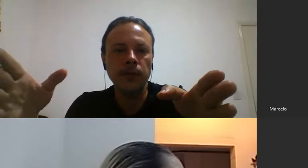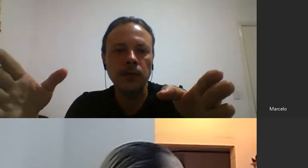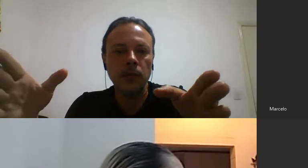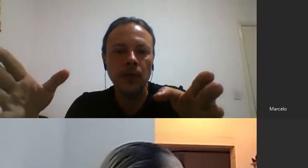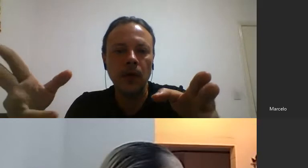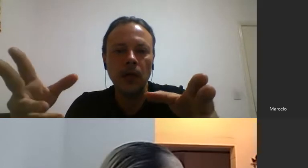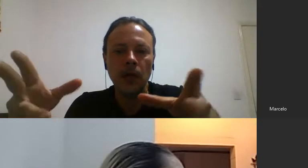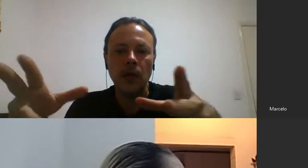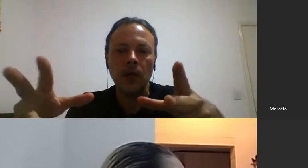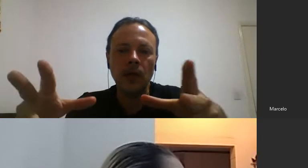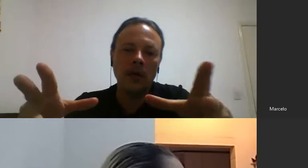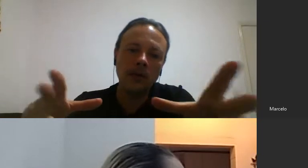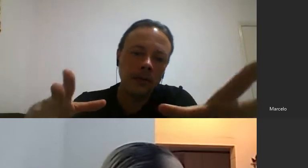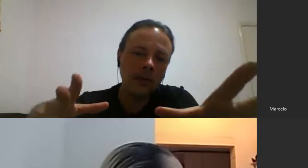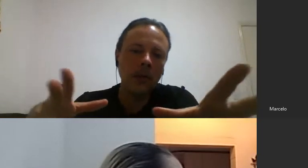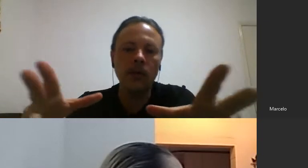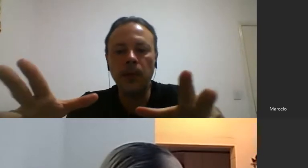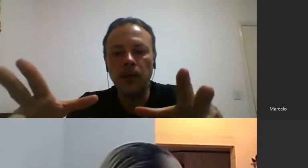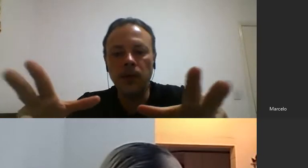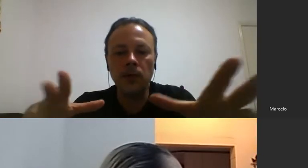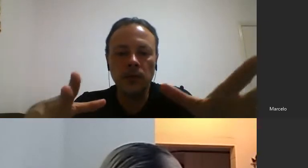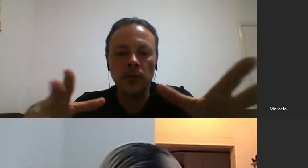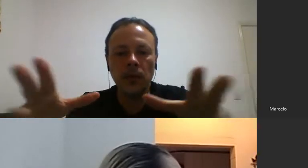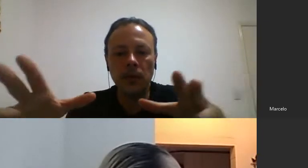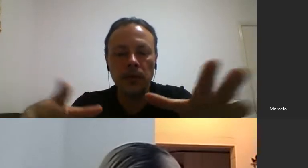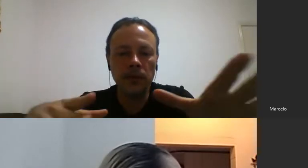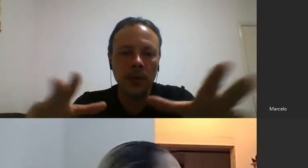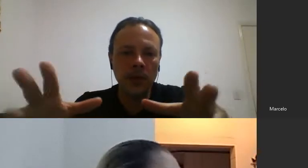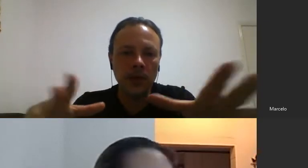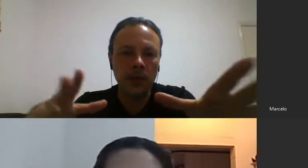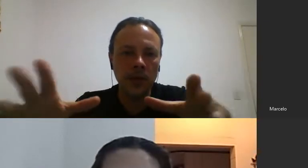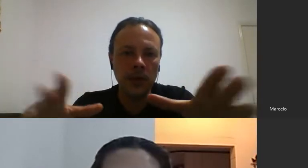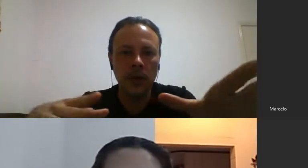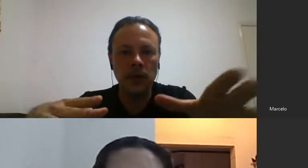lógico, né? E, então, eu posso,